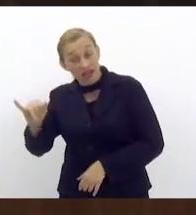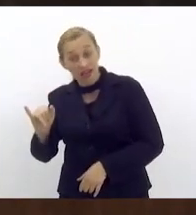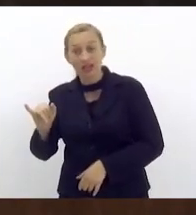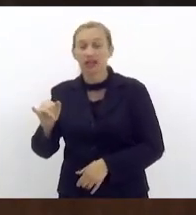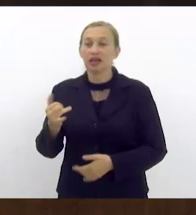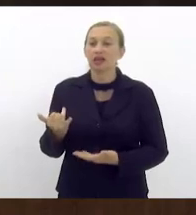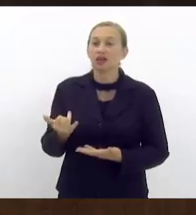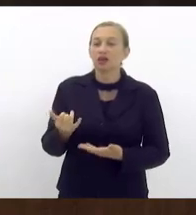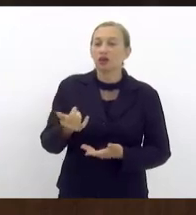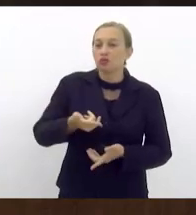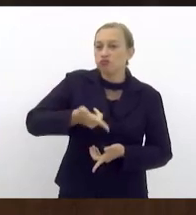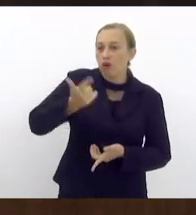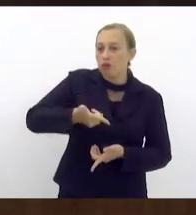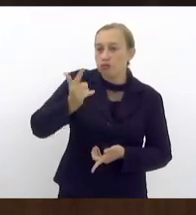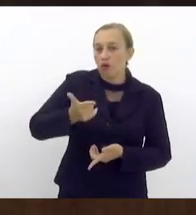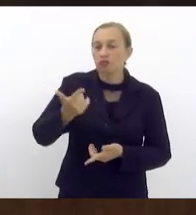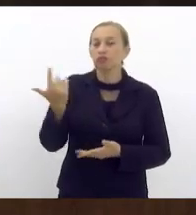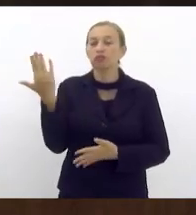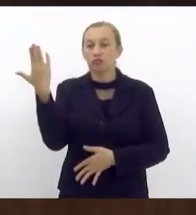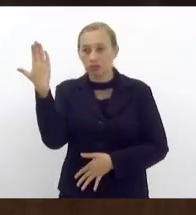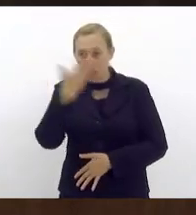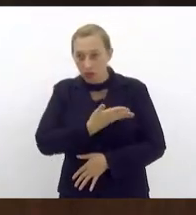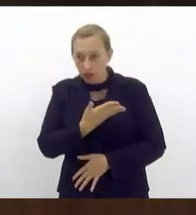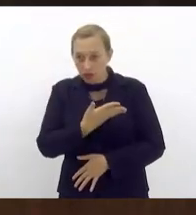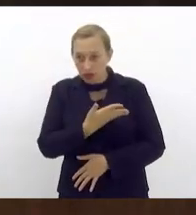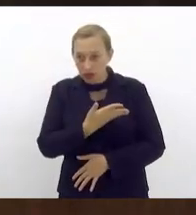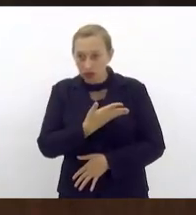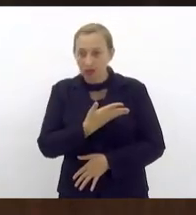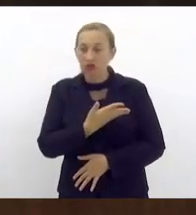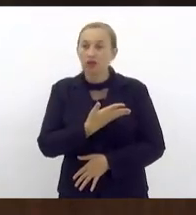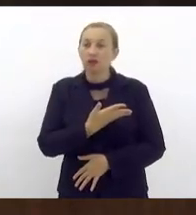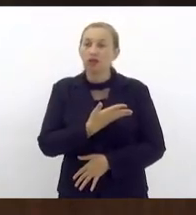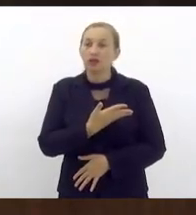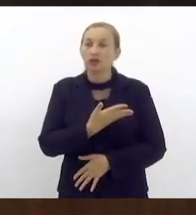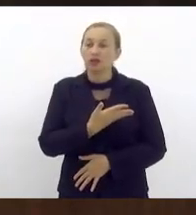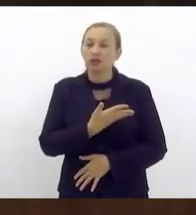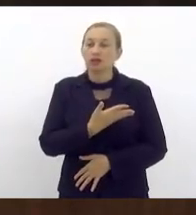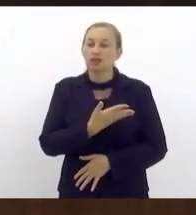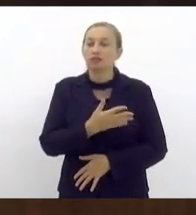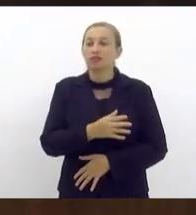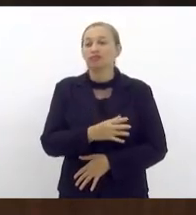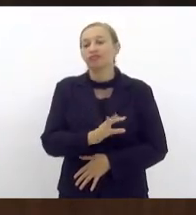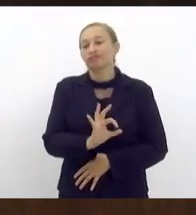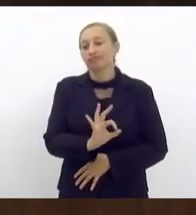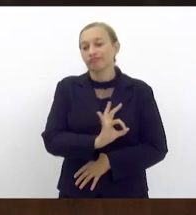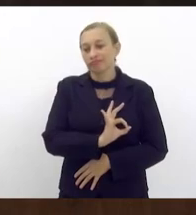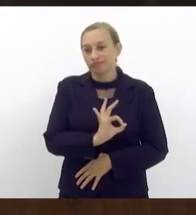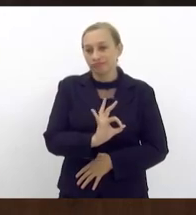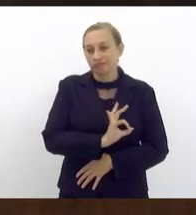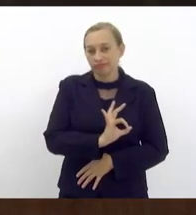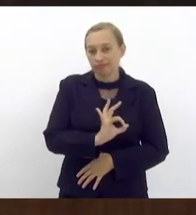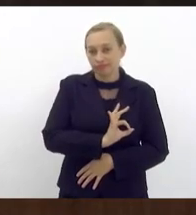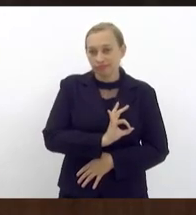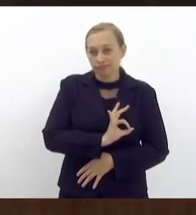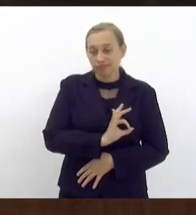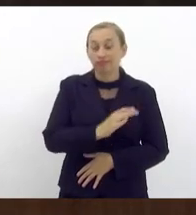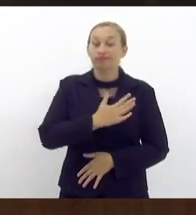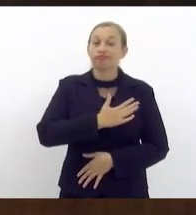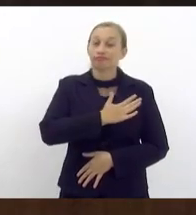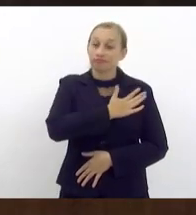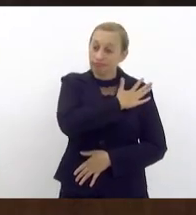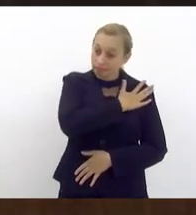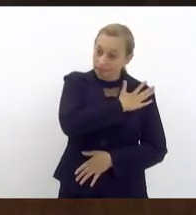os tiros foi foram comprovadamente dados por por um policial da Polícia Militar